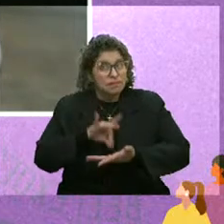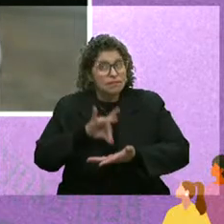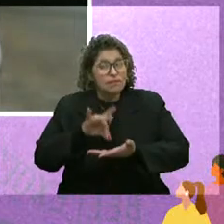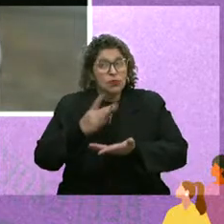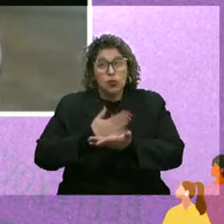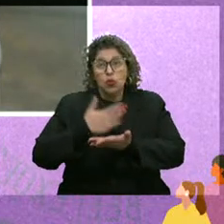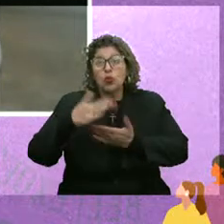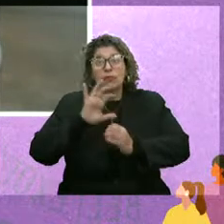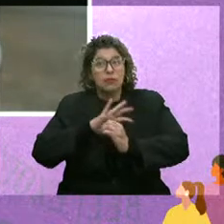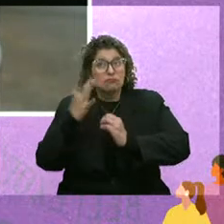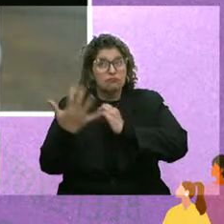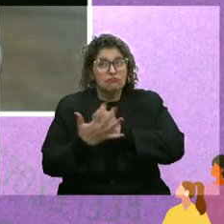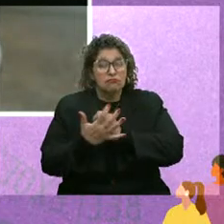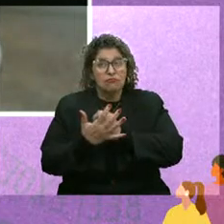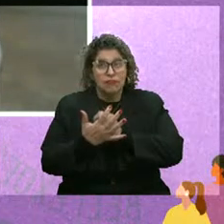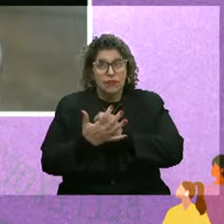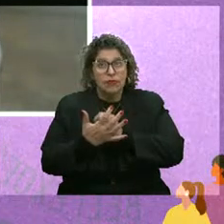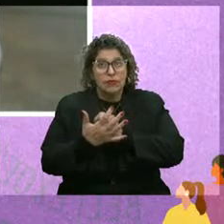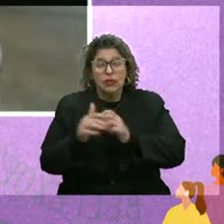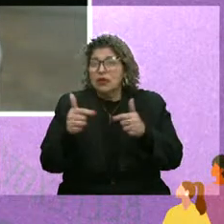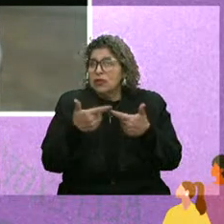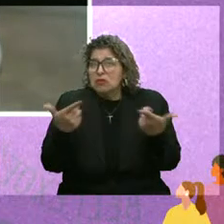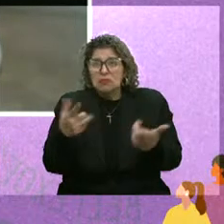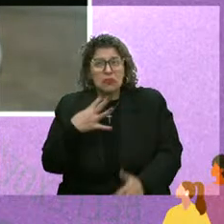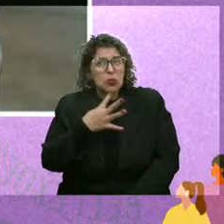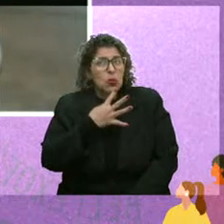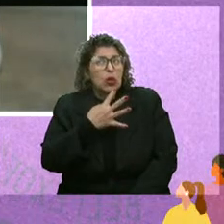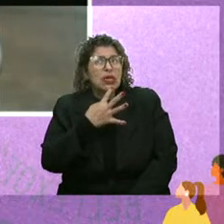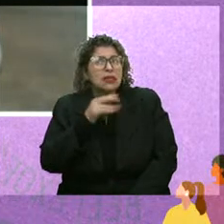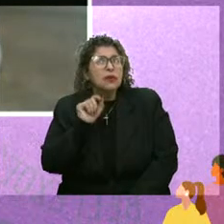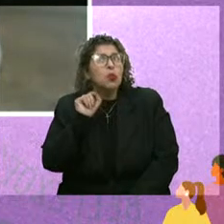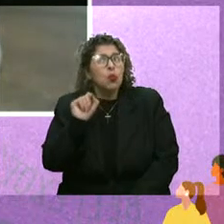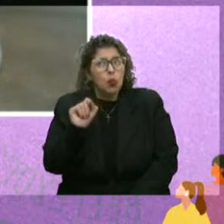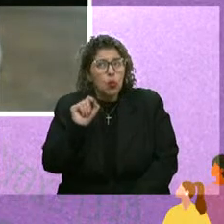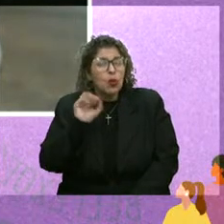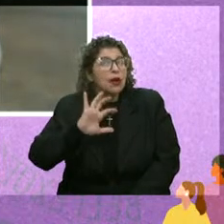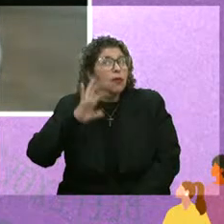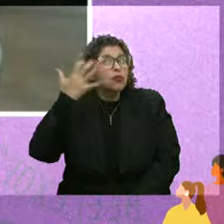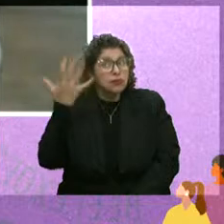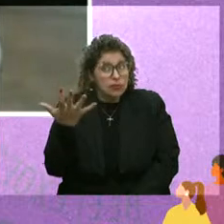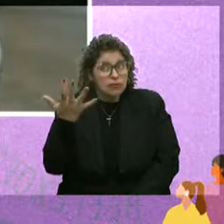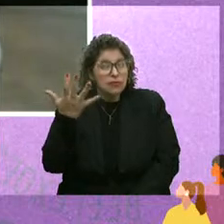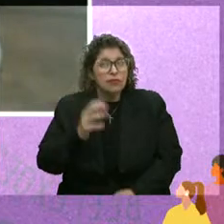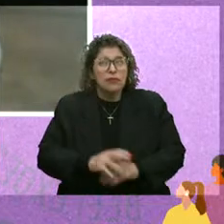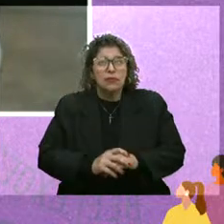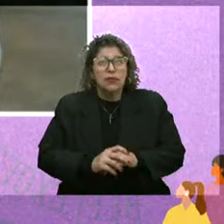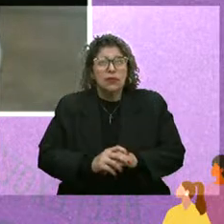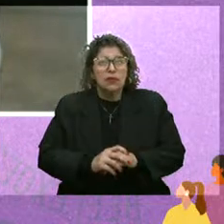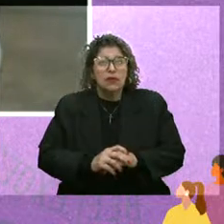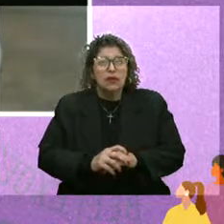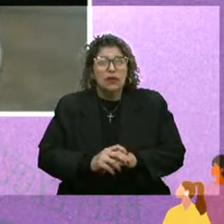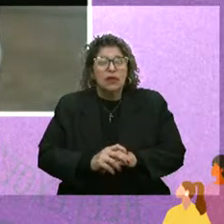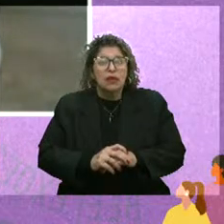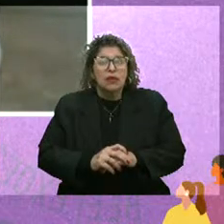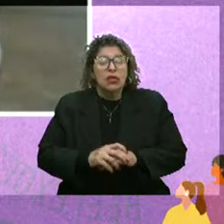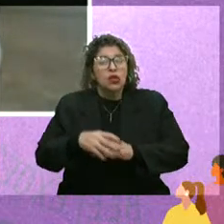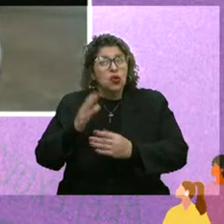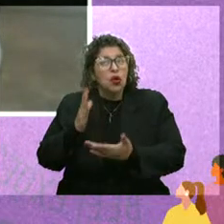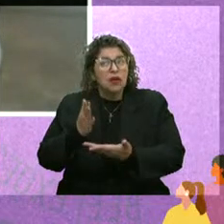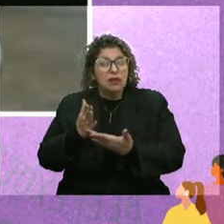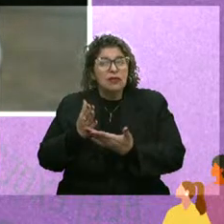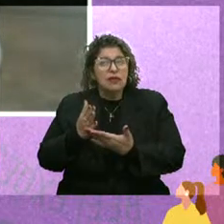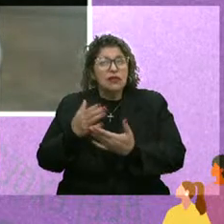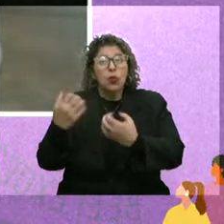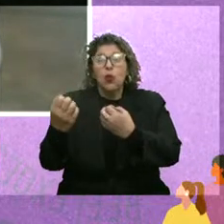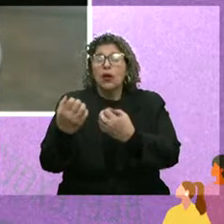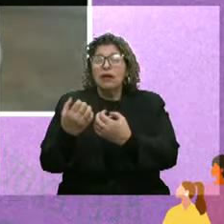a pandemia e ninguém sabia muito bem o que iria acontecer, que nós recebíamos orientação do